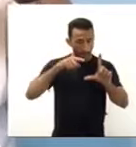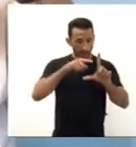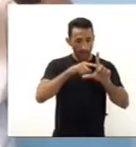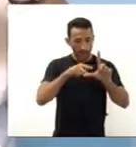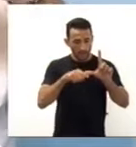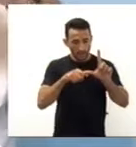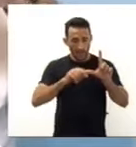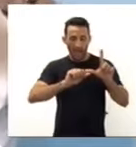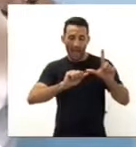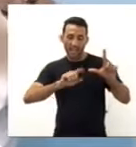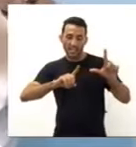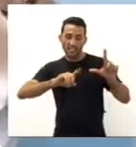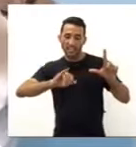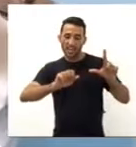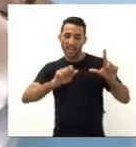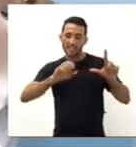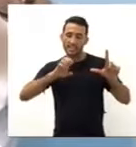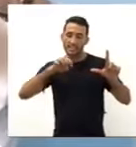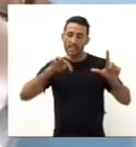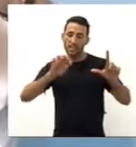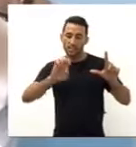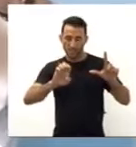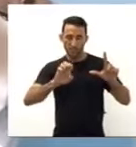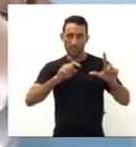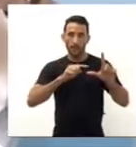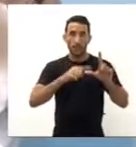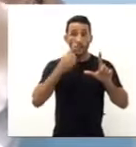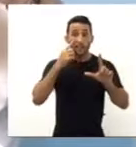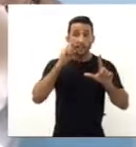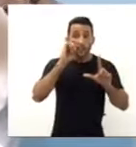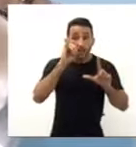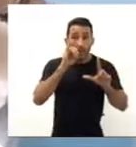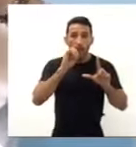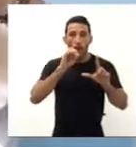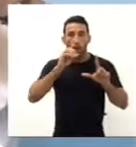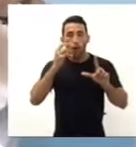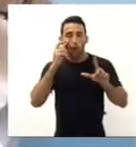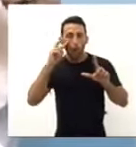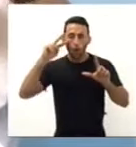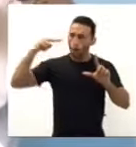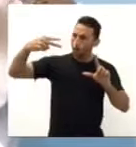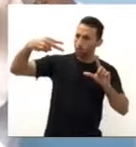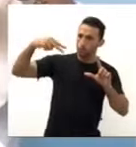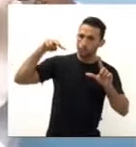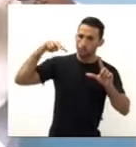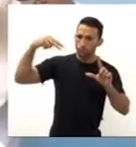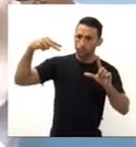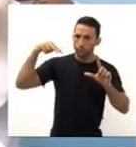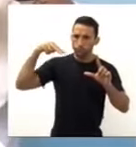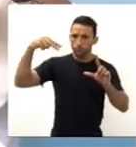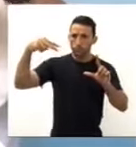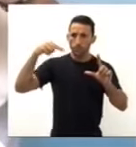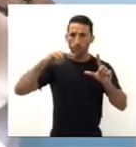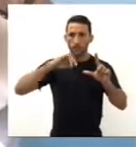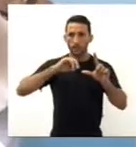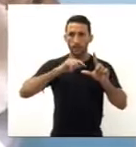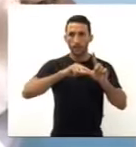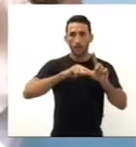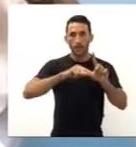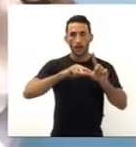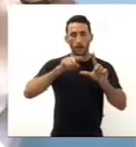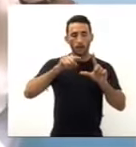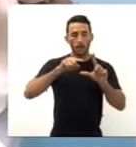adjacente. Quando eu vou olhar para esse ângulo, aí altera. Esse passa a ser cateto oposto e